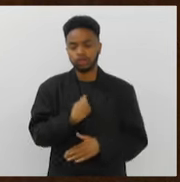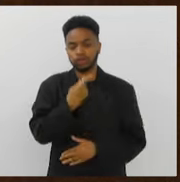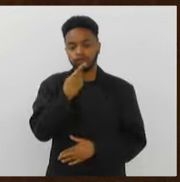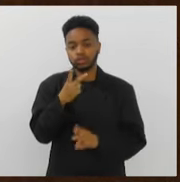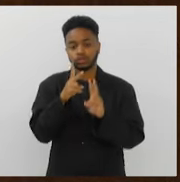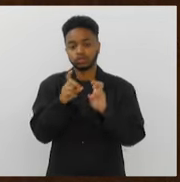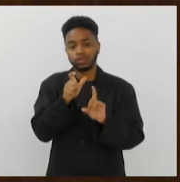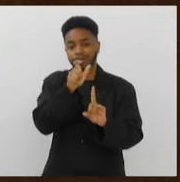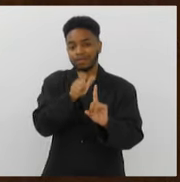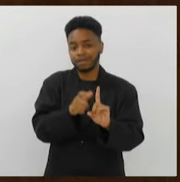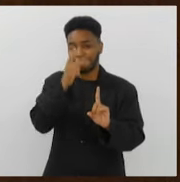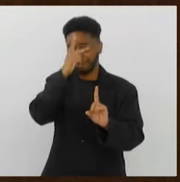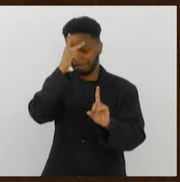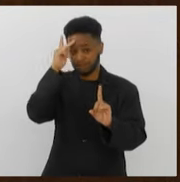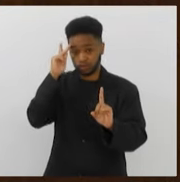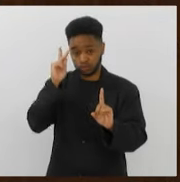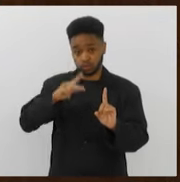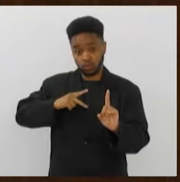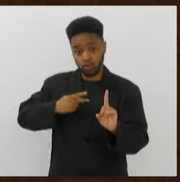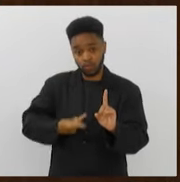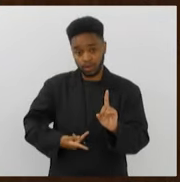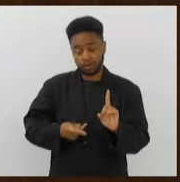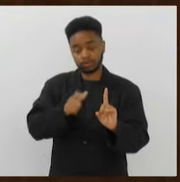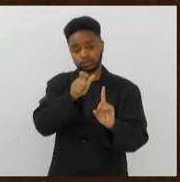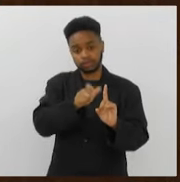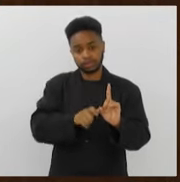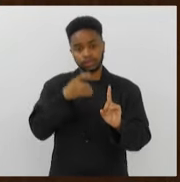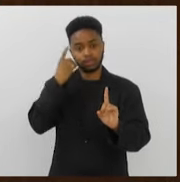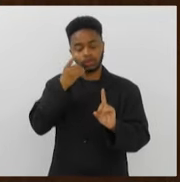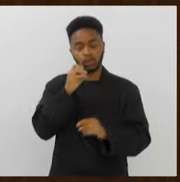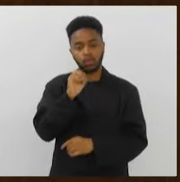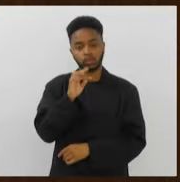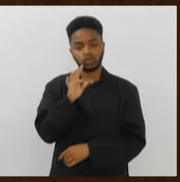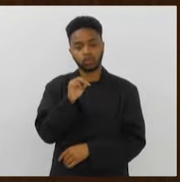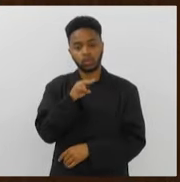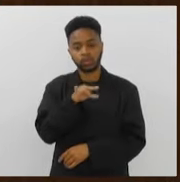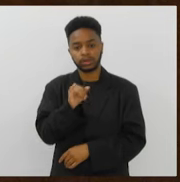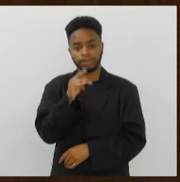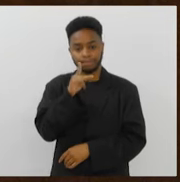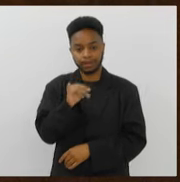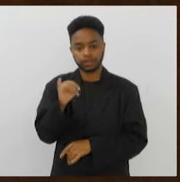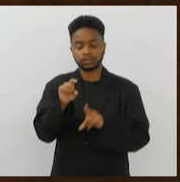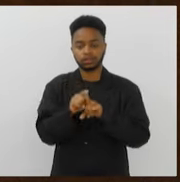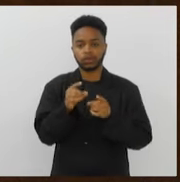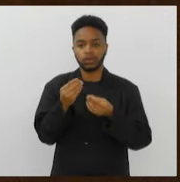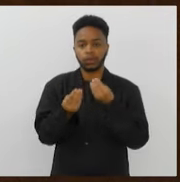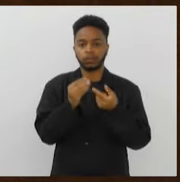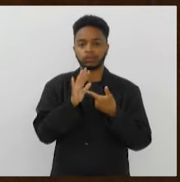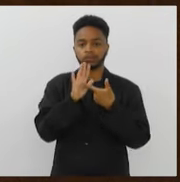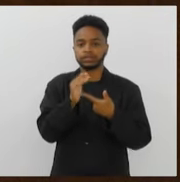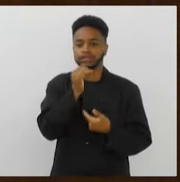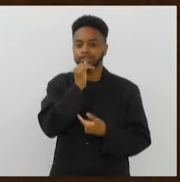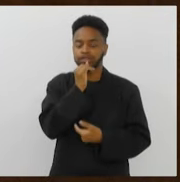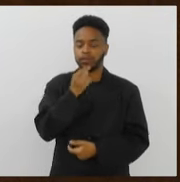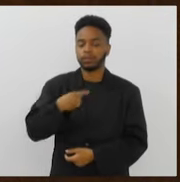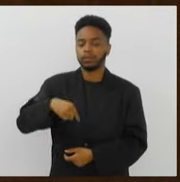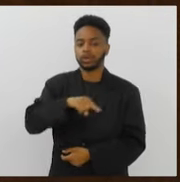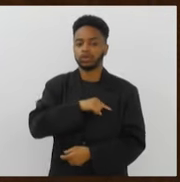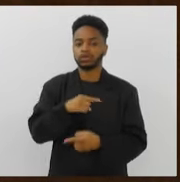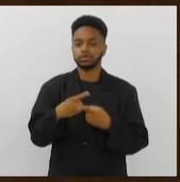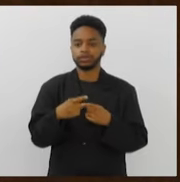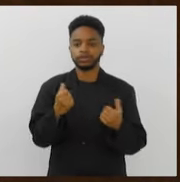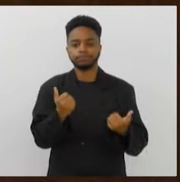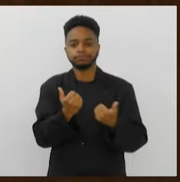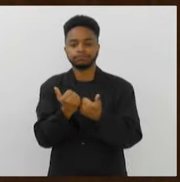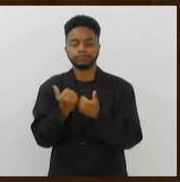da pessoa que foi o deputado Otônio de Paula Pai, o exemplo que ele deixou para todos nós, como um grande companheiro e